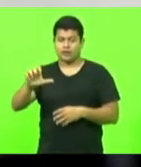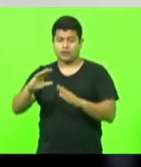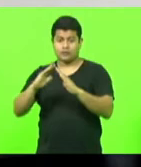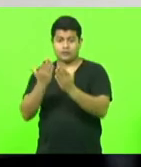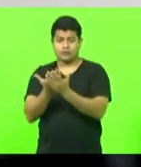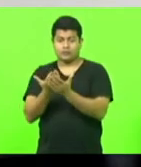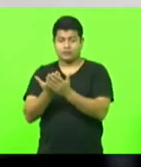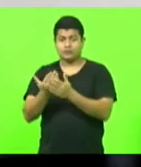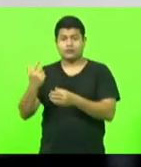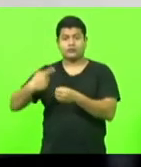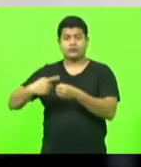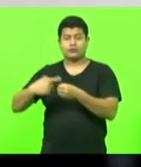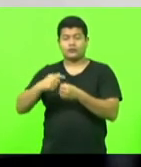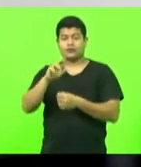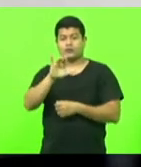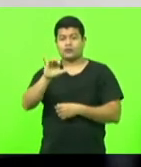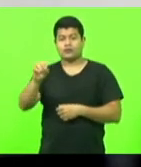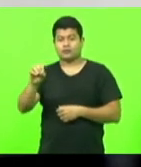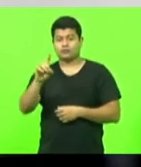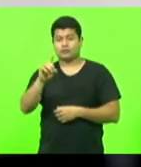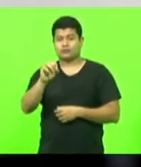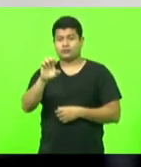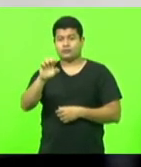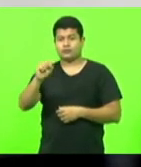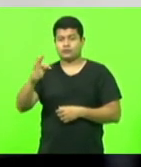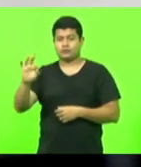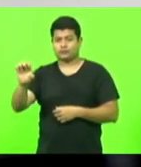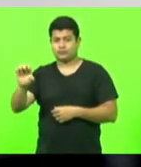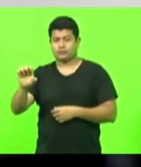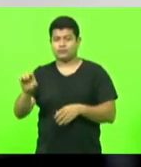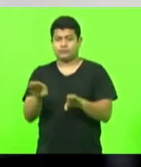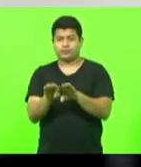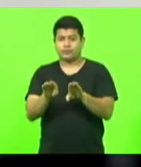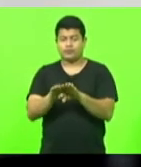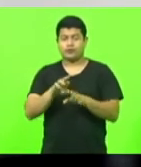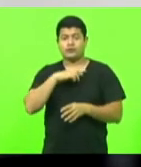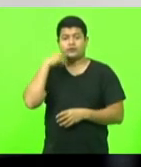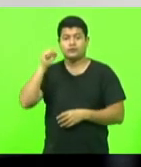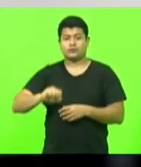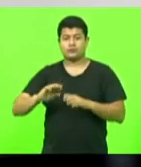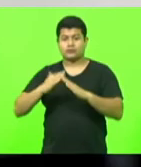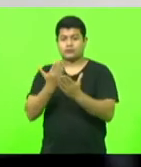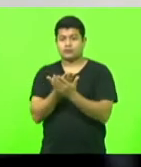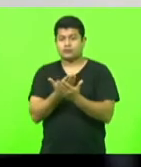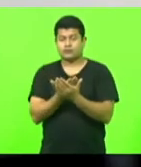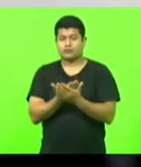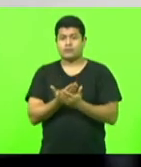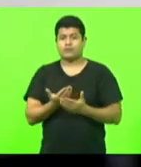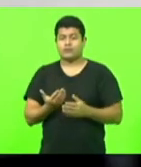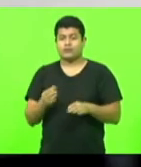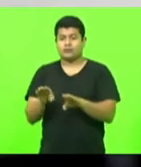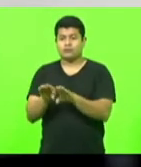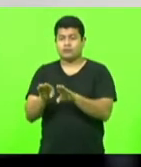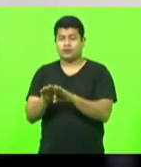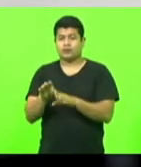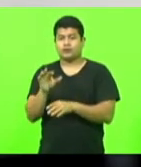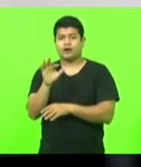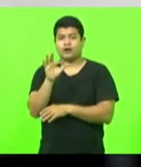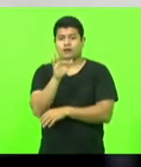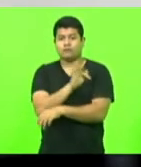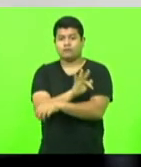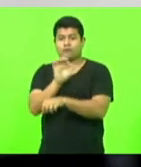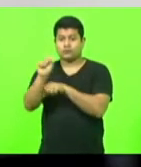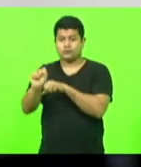Júlio Karsten, de Jaraguá do Sul, a Escola Rui Barbosa, de Formosa do Sul, a